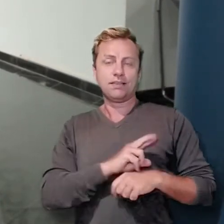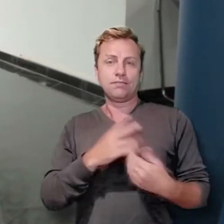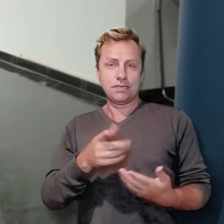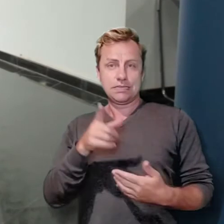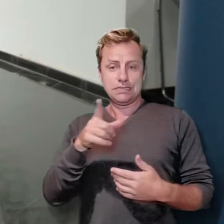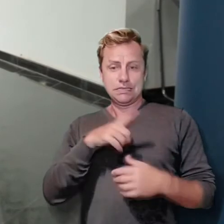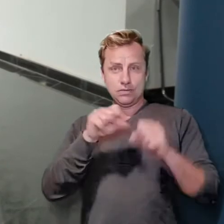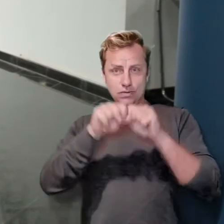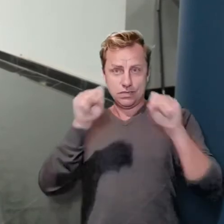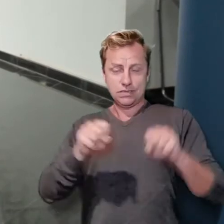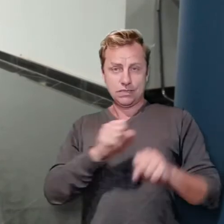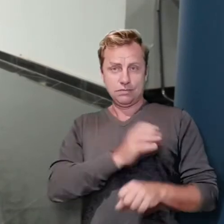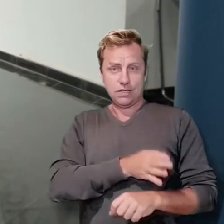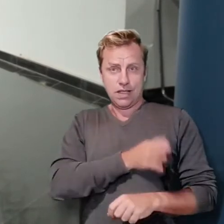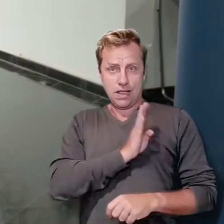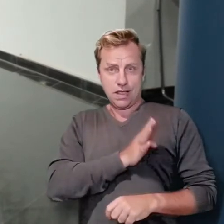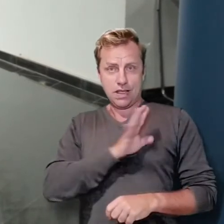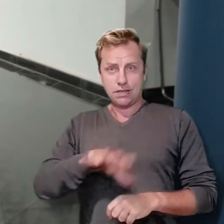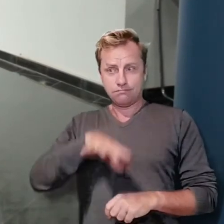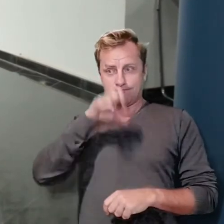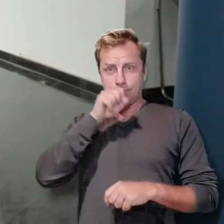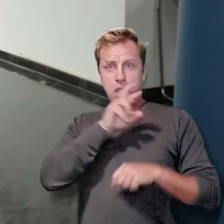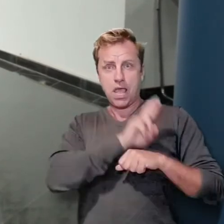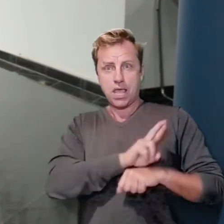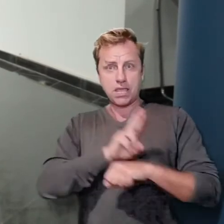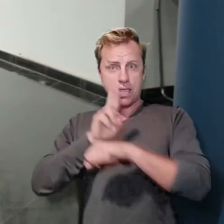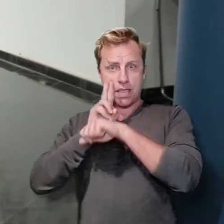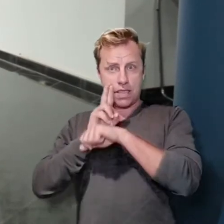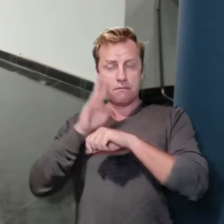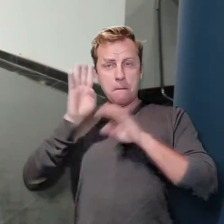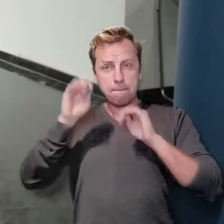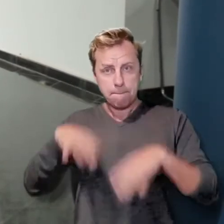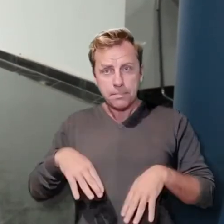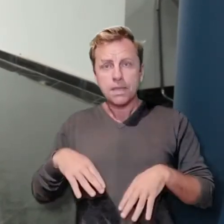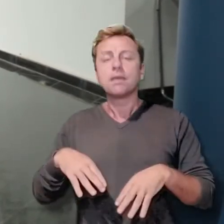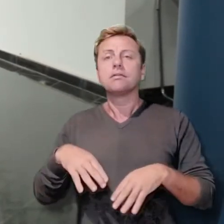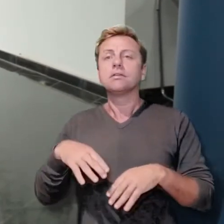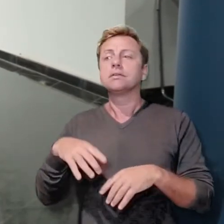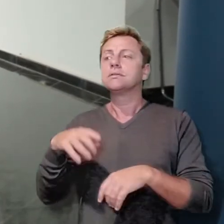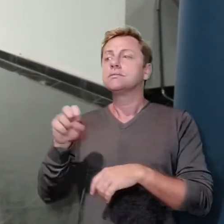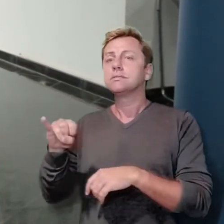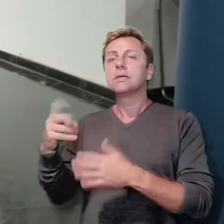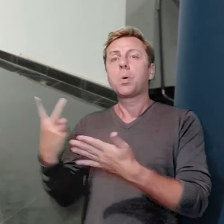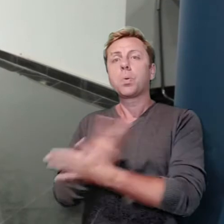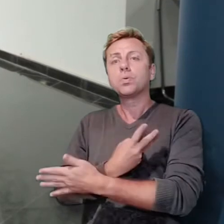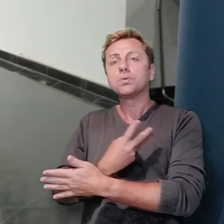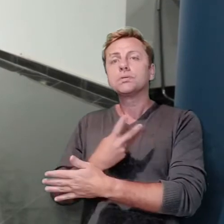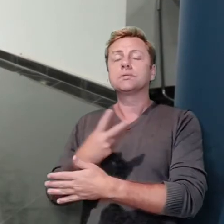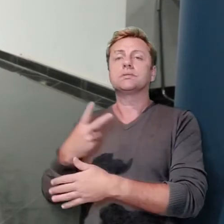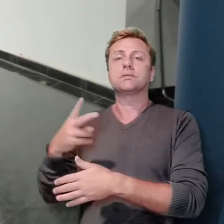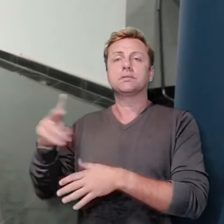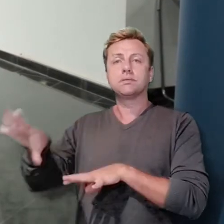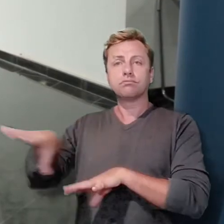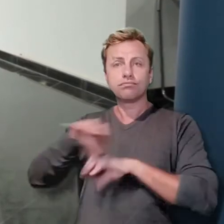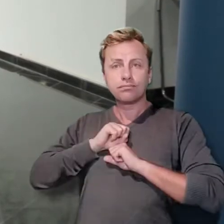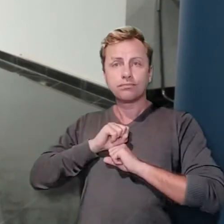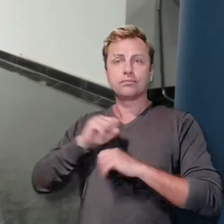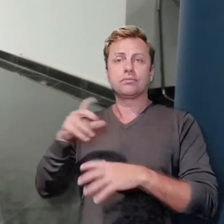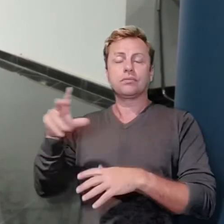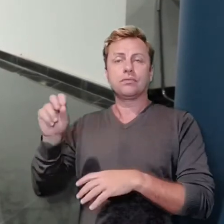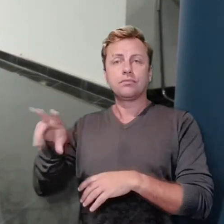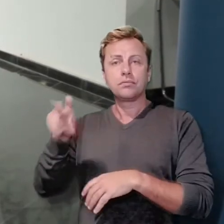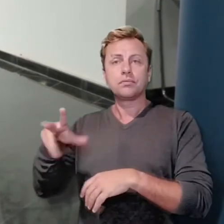sistema cardiorrespiratório com uma boa reserva, no momento de um desafio de doença, de